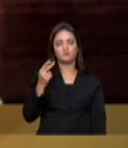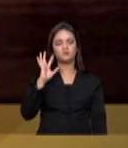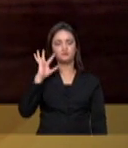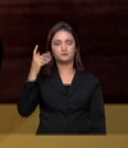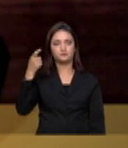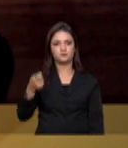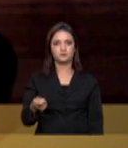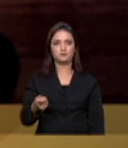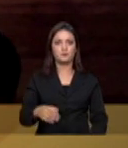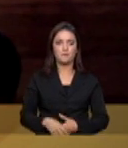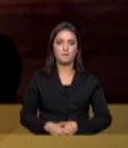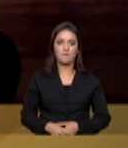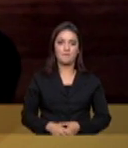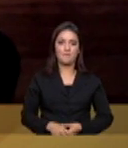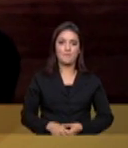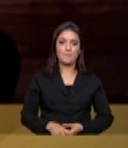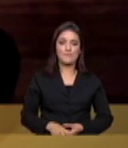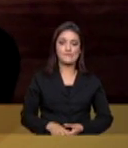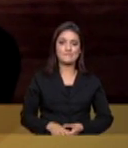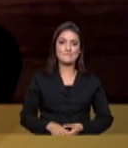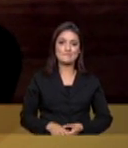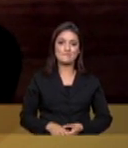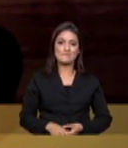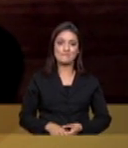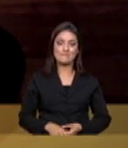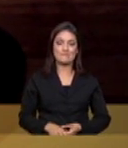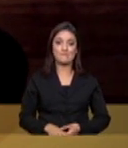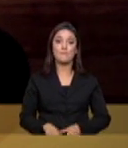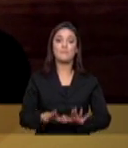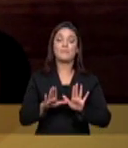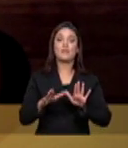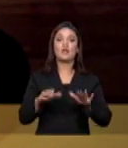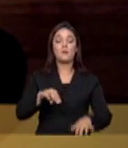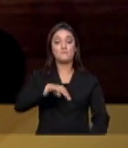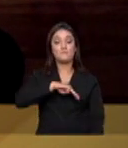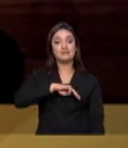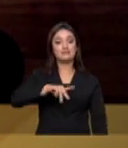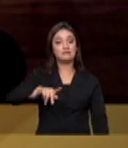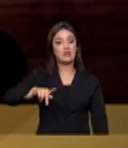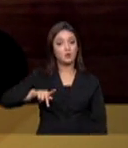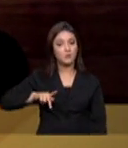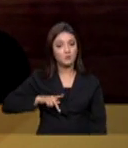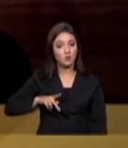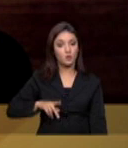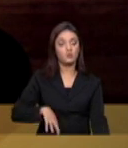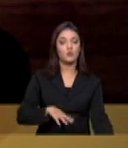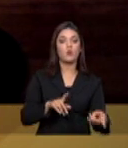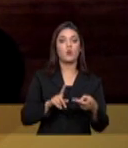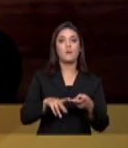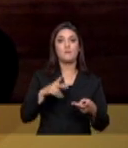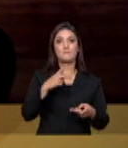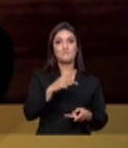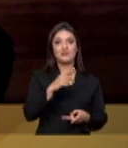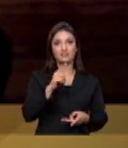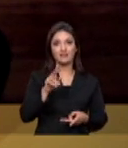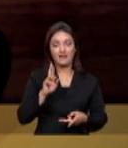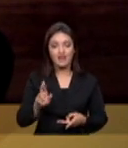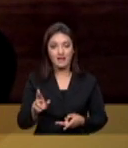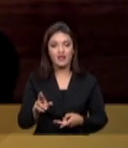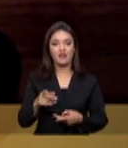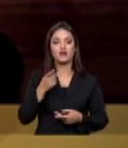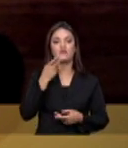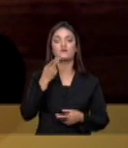o que disse e o Ministério Público a procuradoria-geral da República